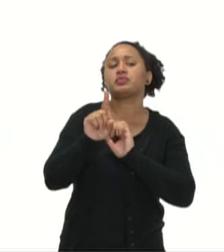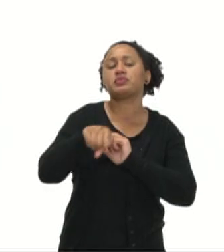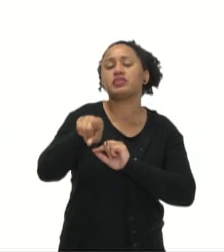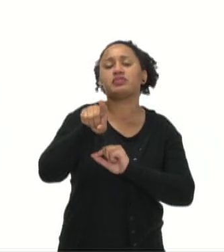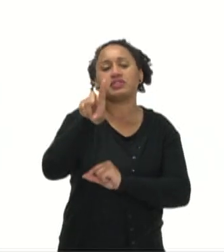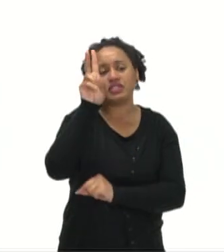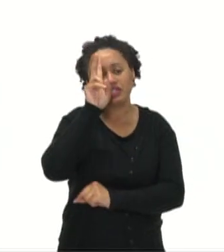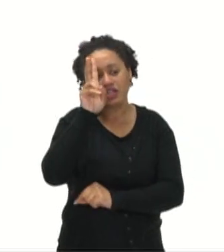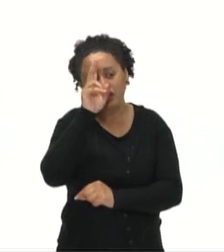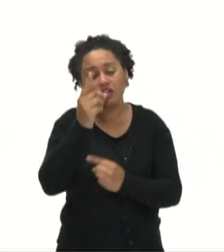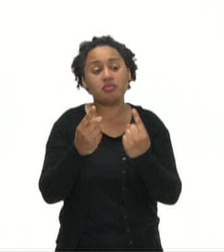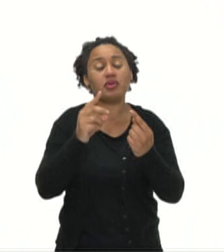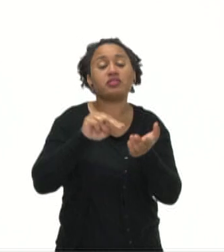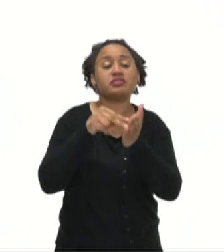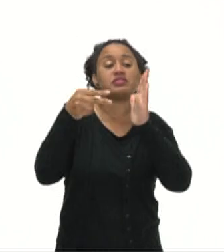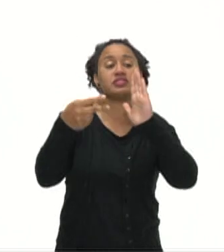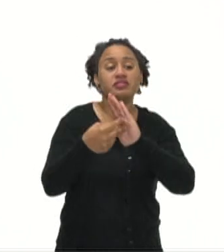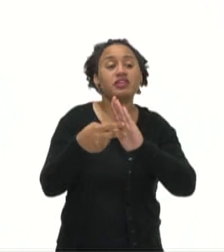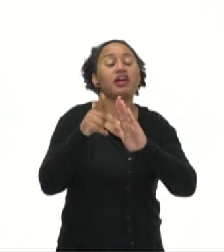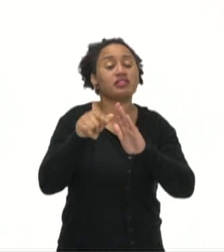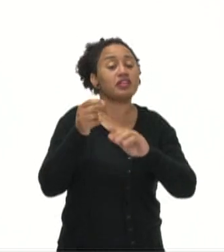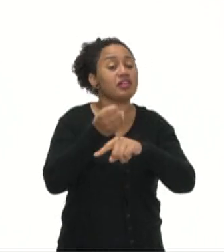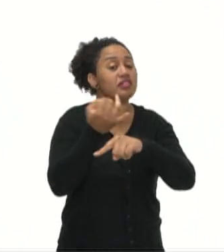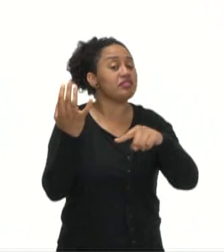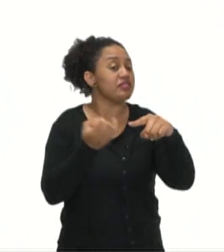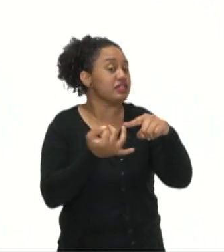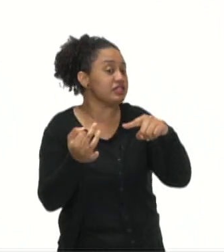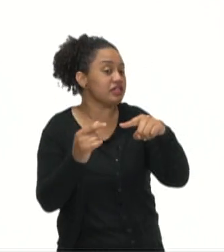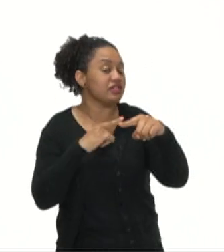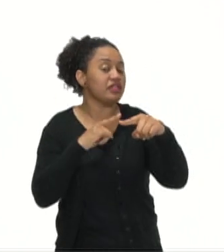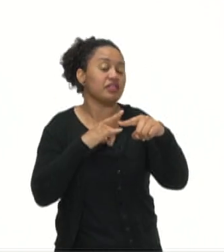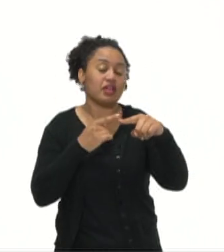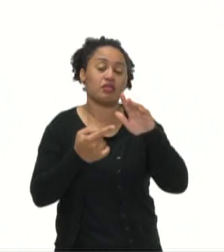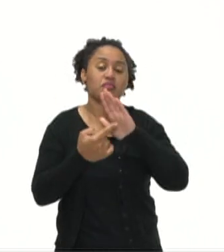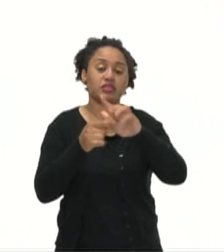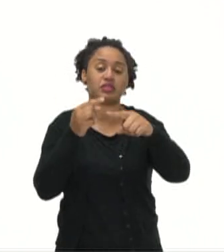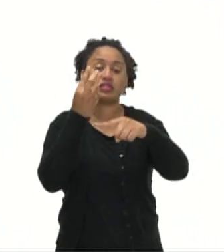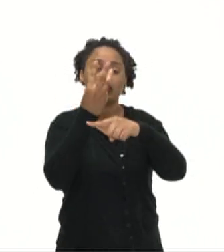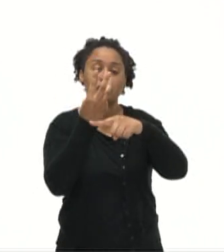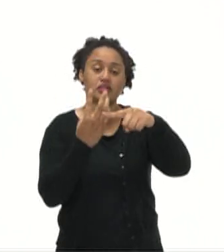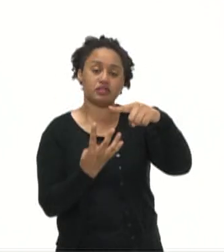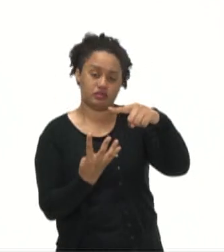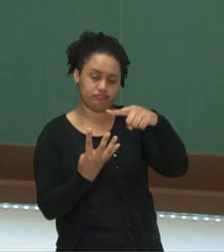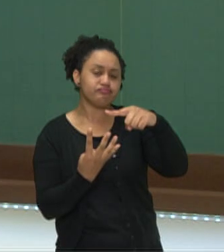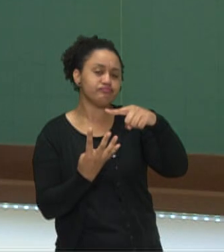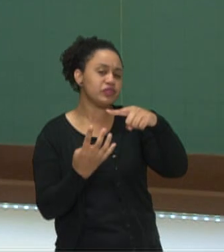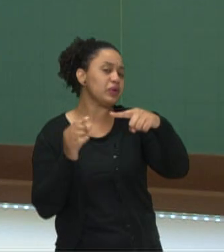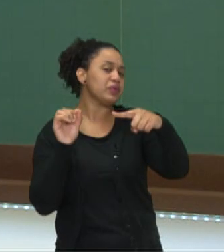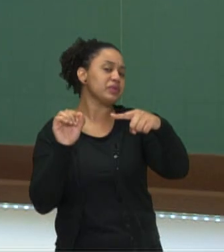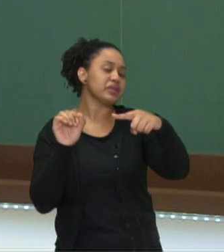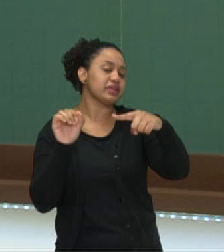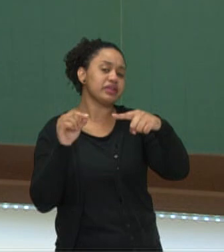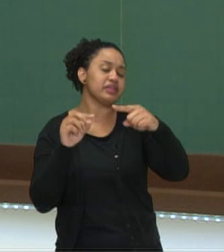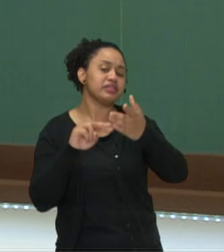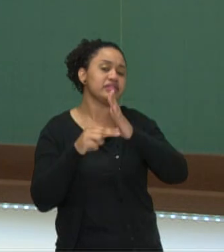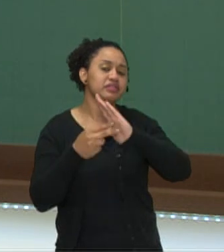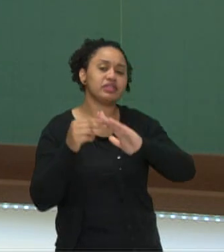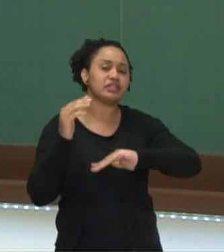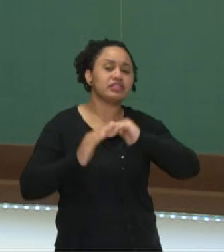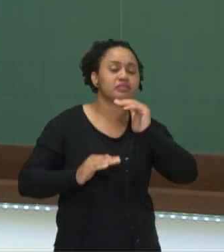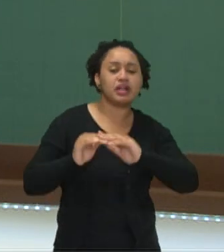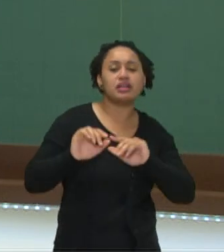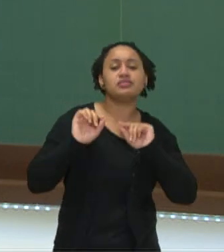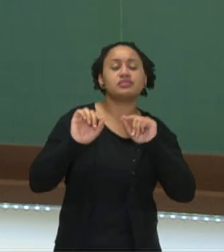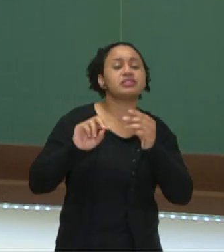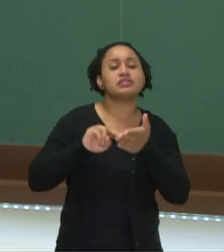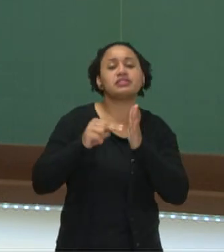Você lembra qual é o significado de fração? Eu tenho aqui a representação 3 sobre 4. O que isso na prática significa